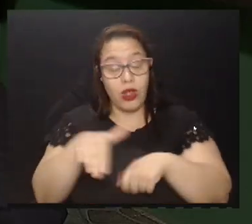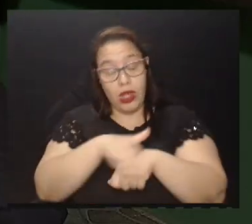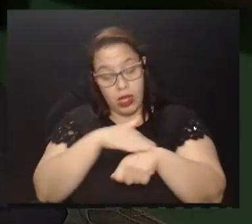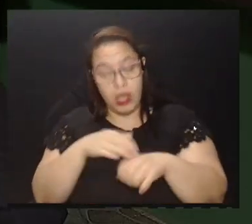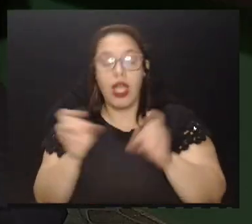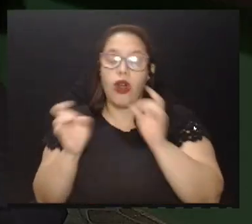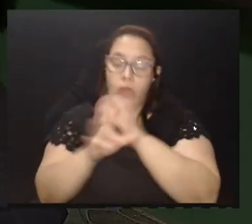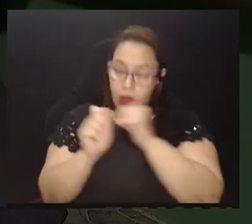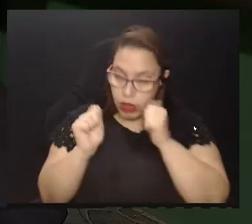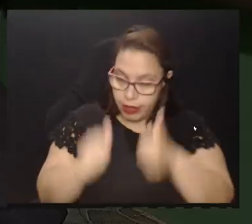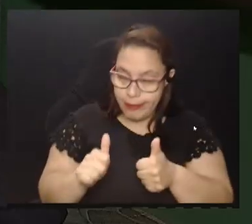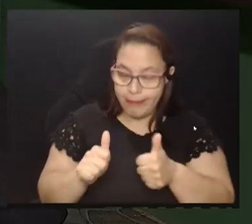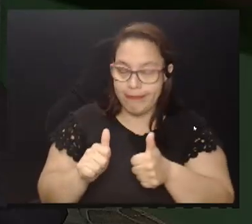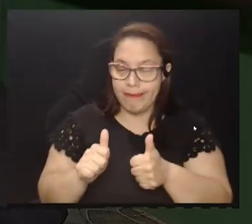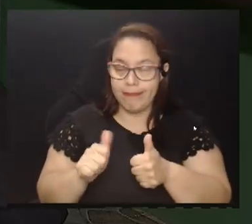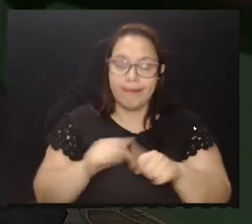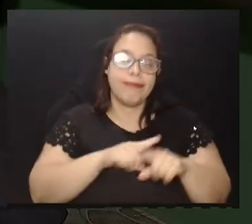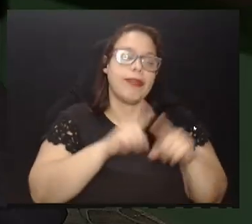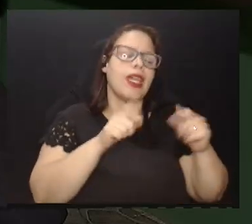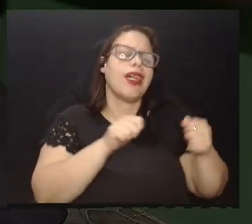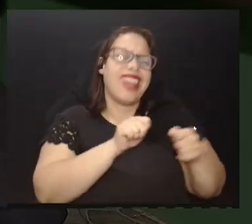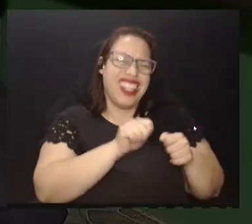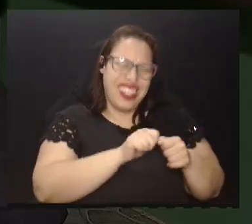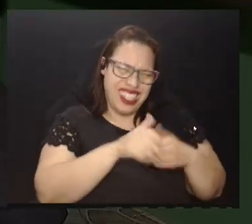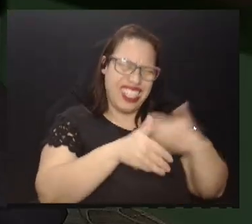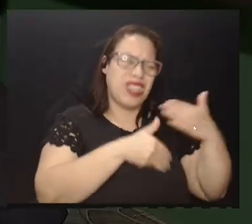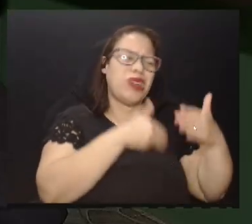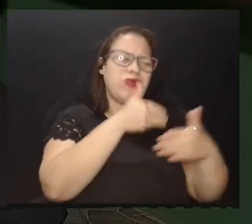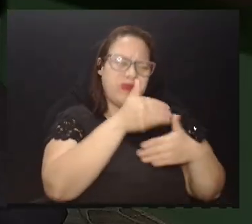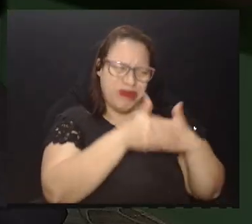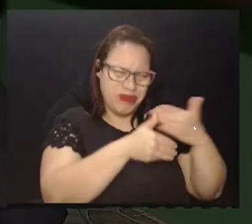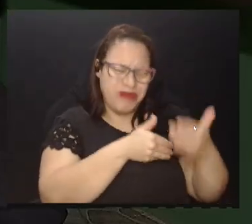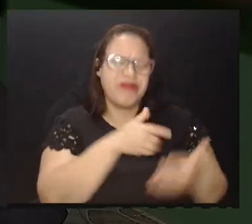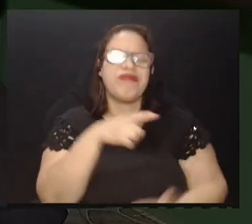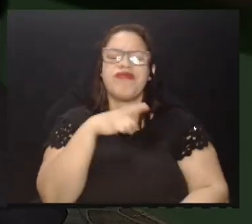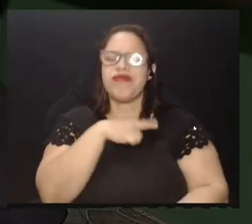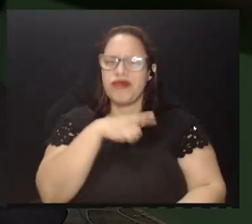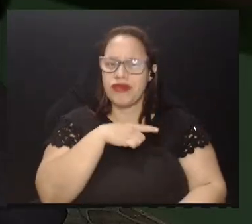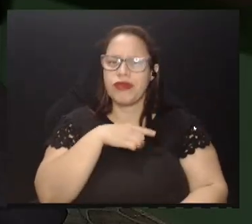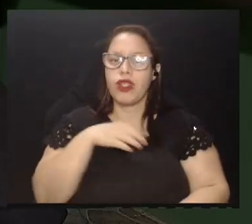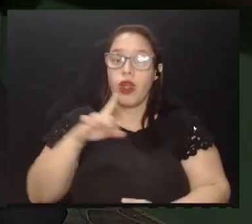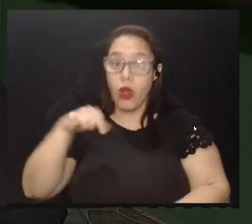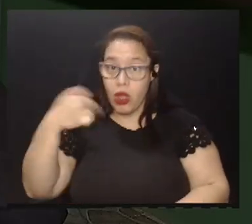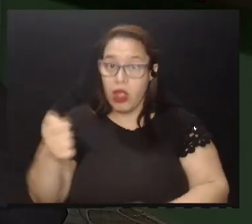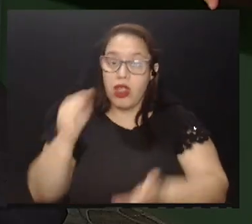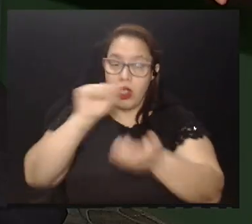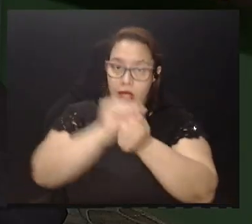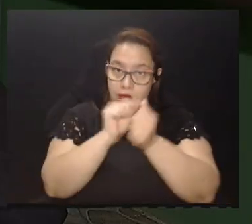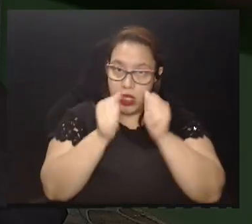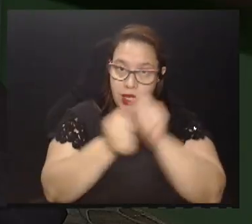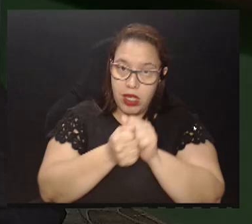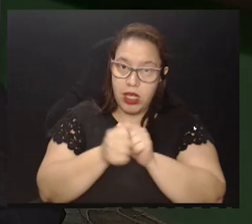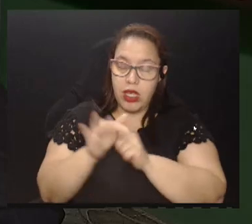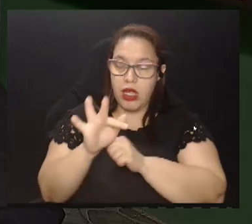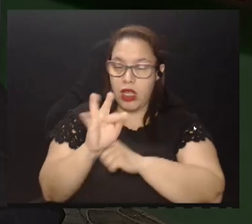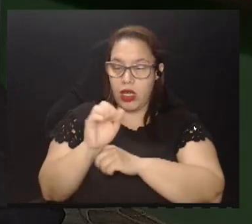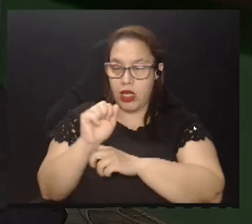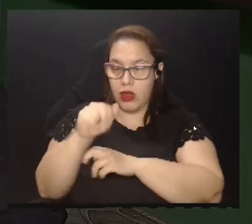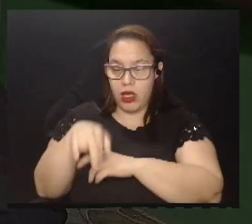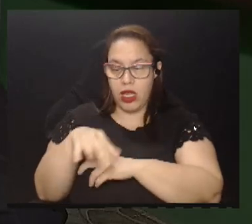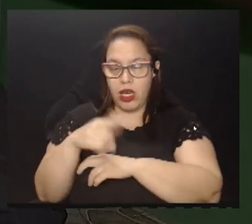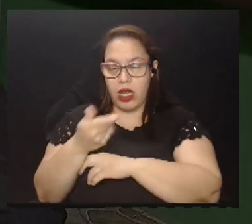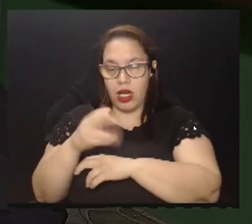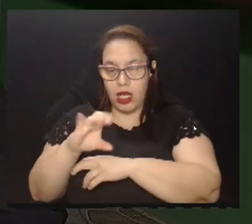precisa trabalhar com etapas, né? Então toda essa etapa depois da montagem é chamada de finalização. Então a gente abriu uma casa